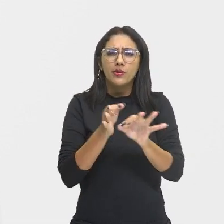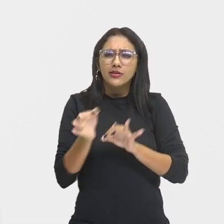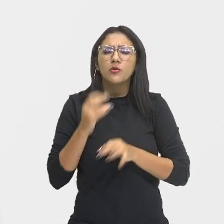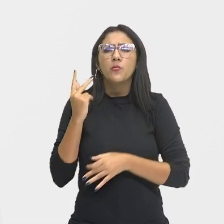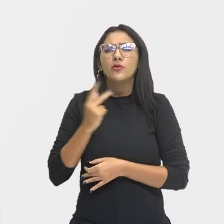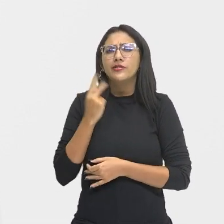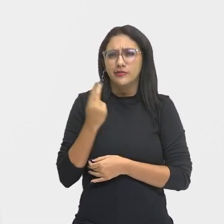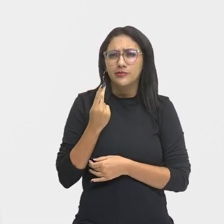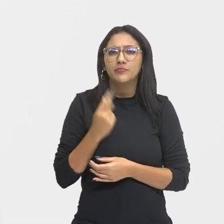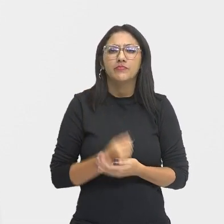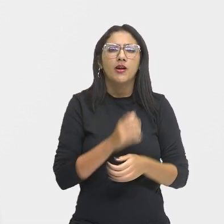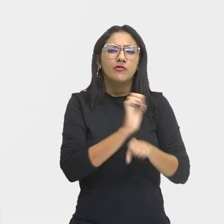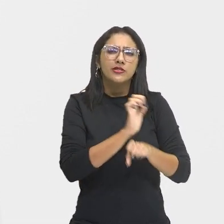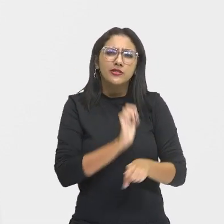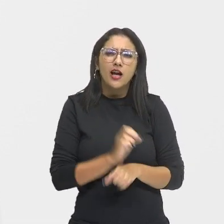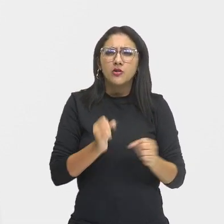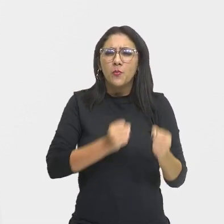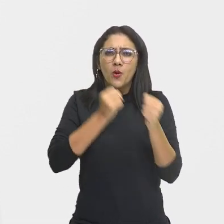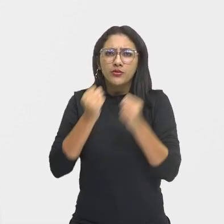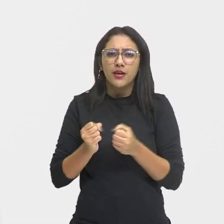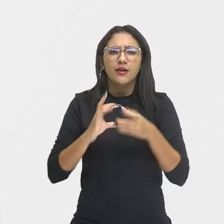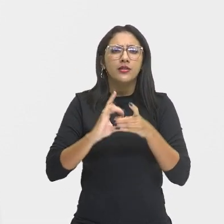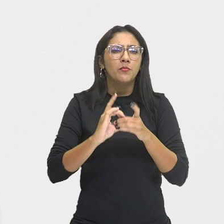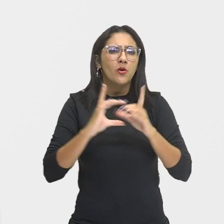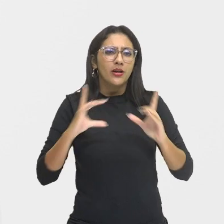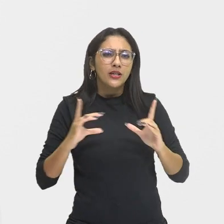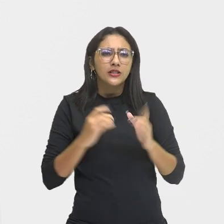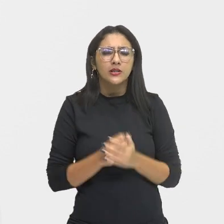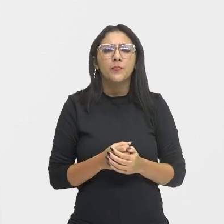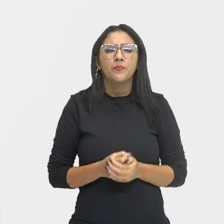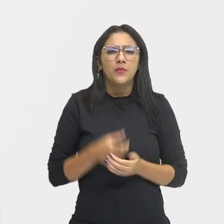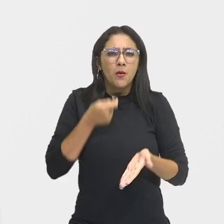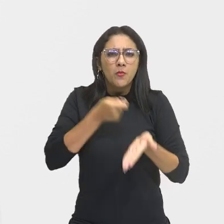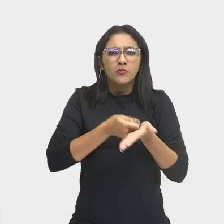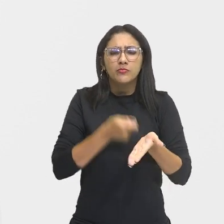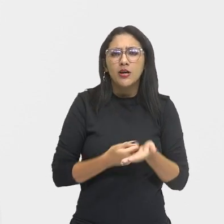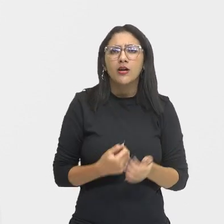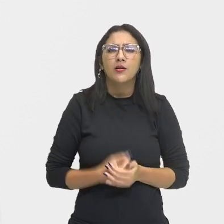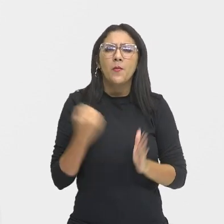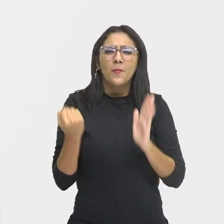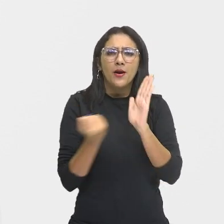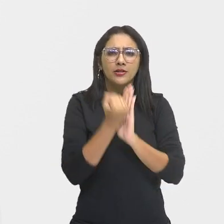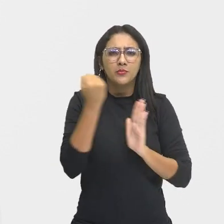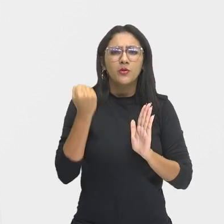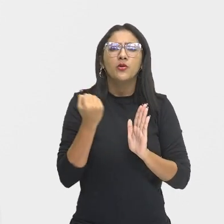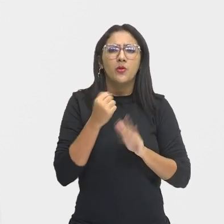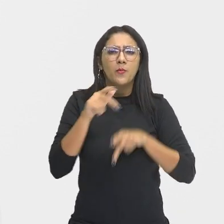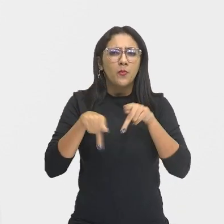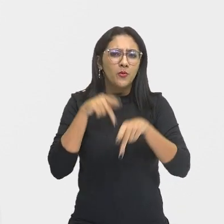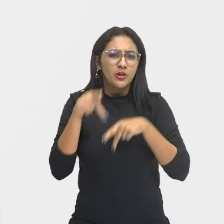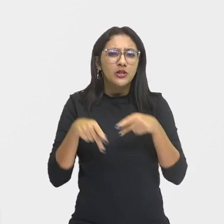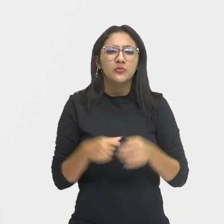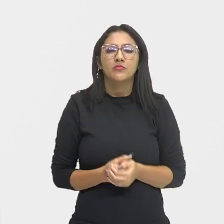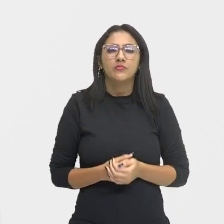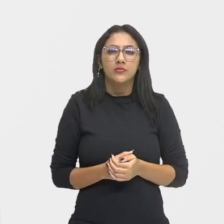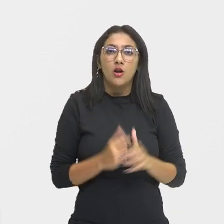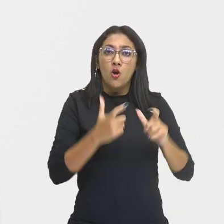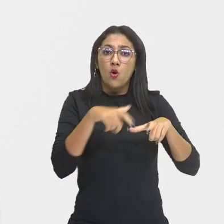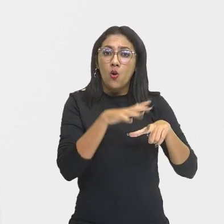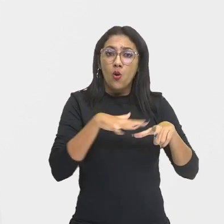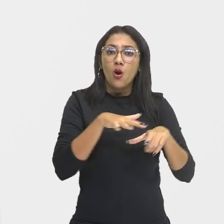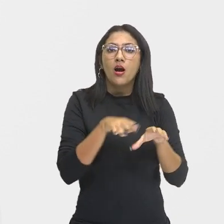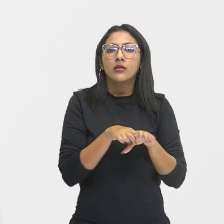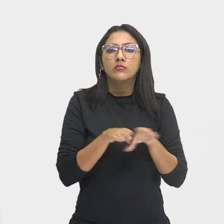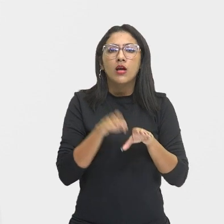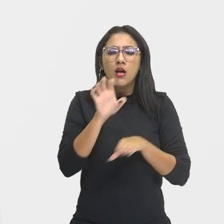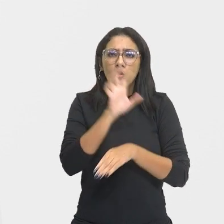organização política. Estado, poder, democracia, autoritarismo, patrimonialismo, populismo, em âmbito local,